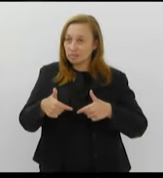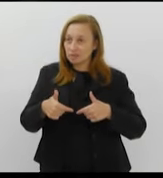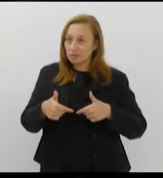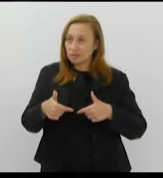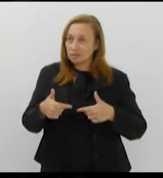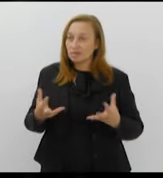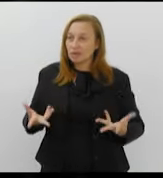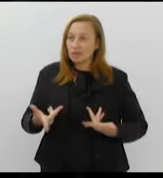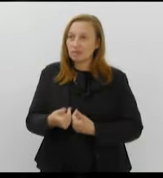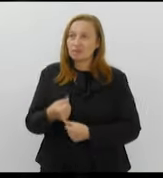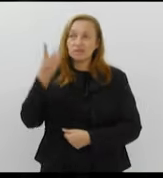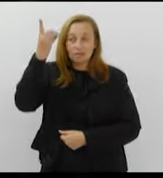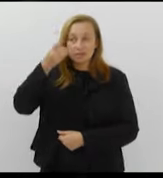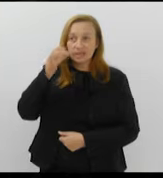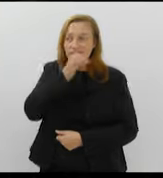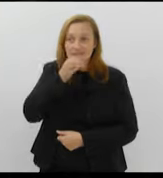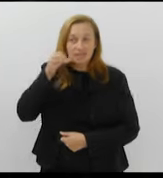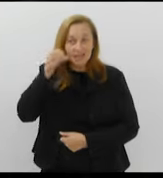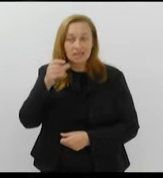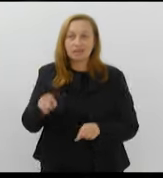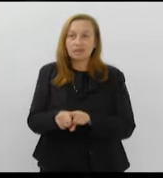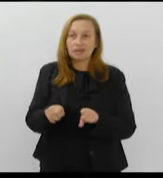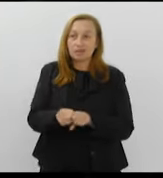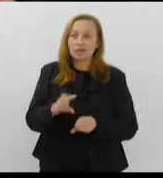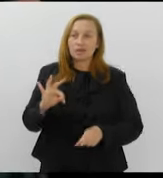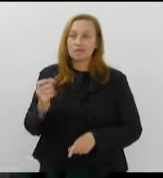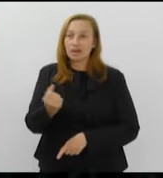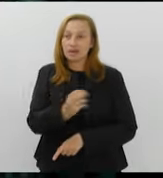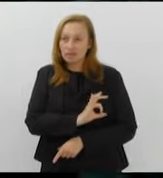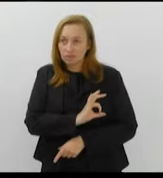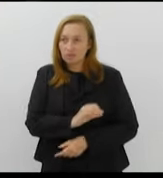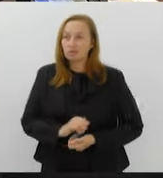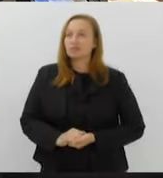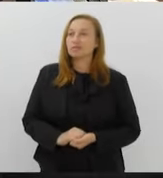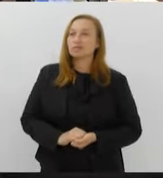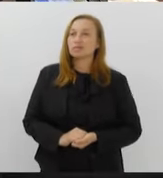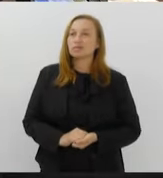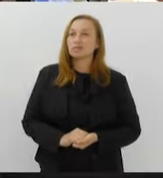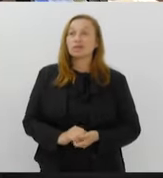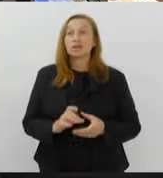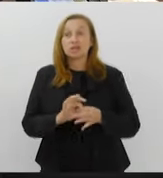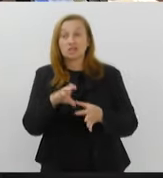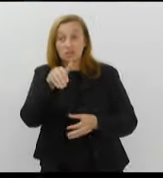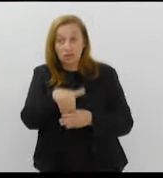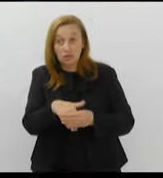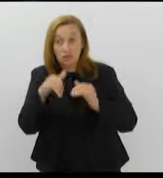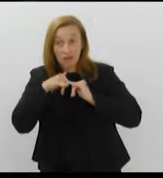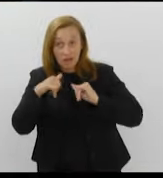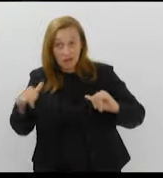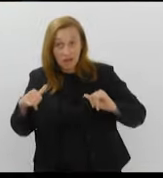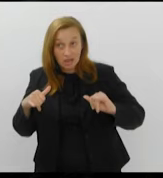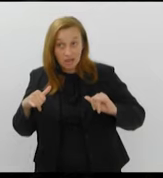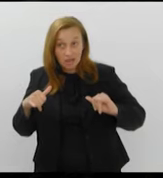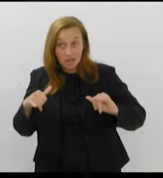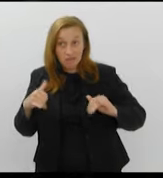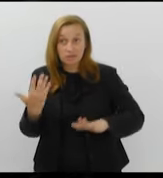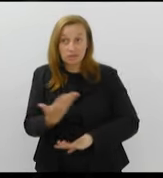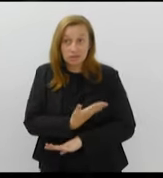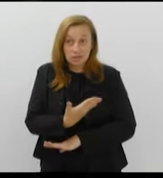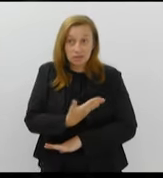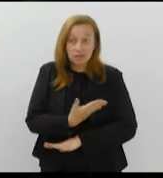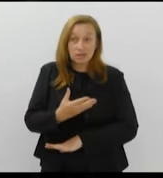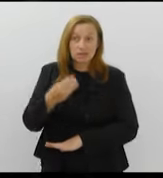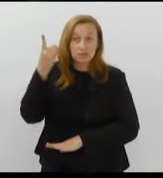Célia Jordão e a deputada Marta Rocha. E deixar meu voto declarado para a nossa amiga deputada Tia